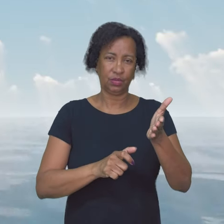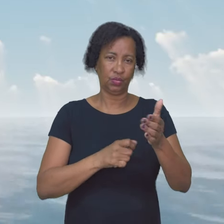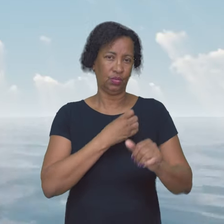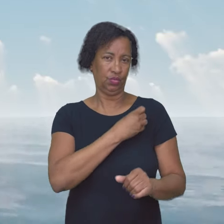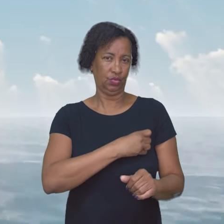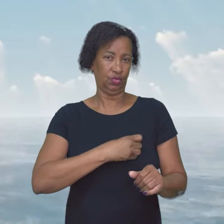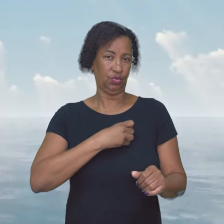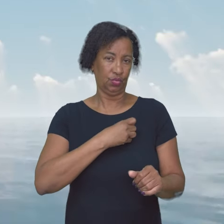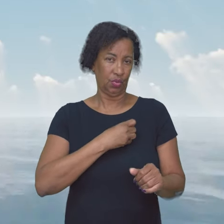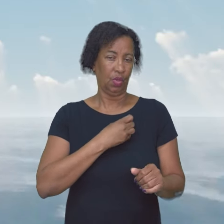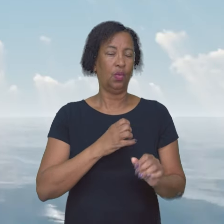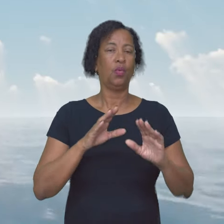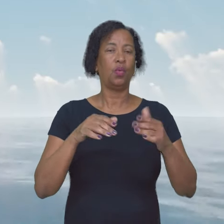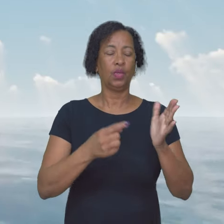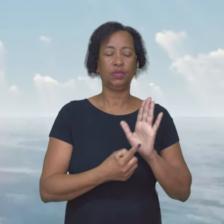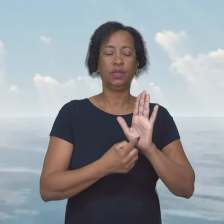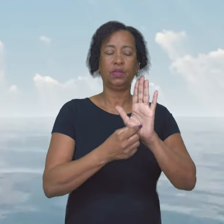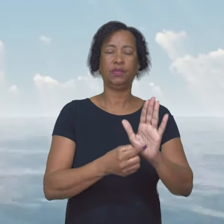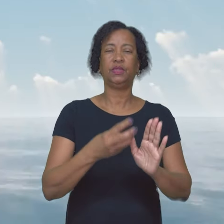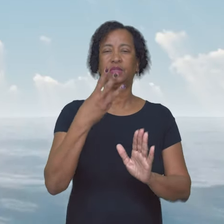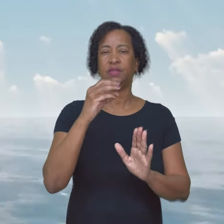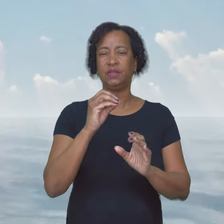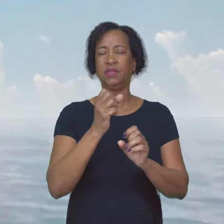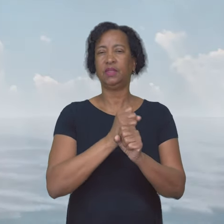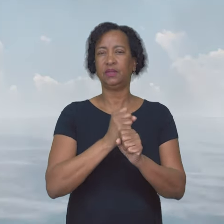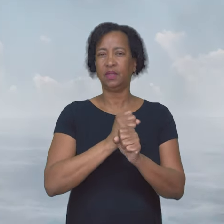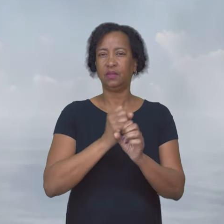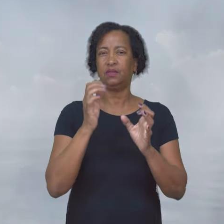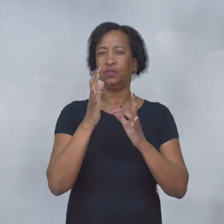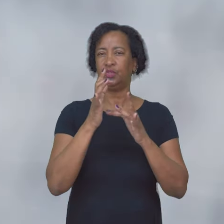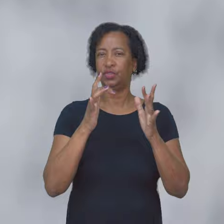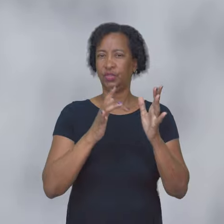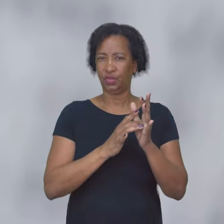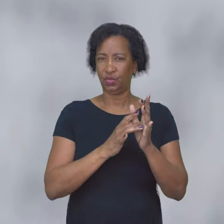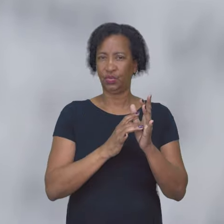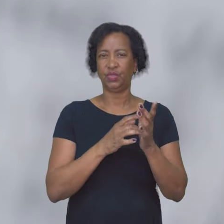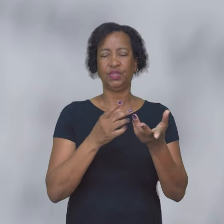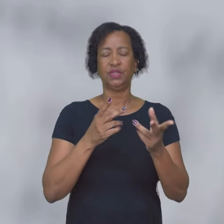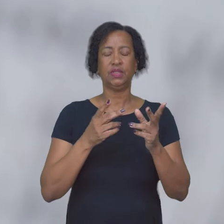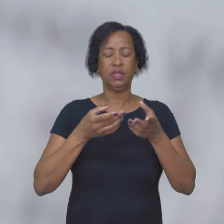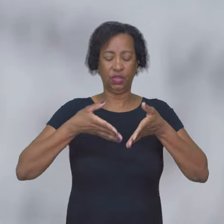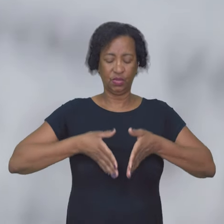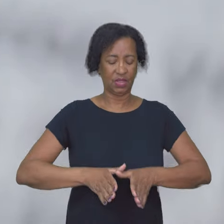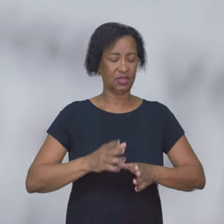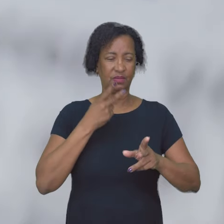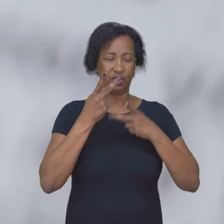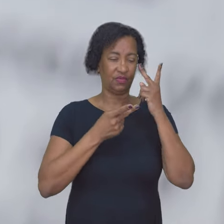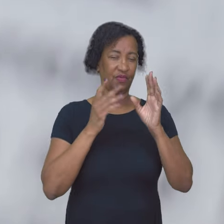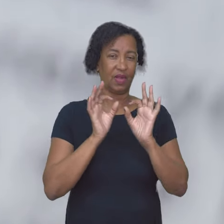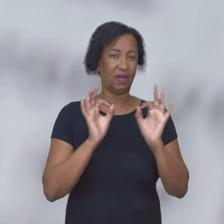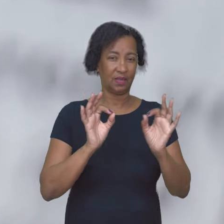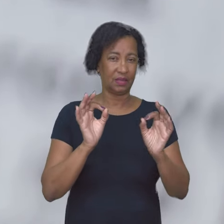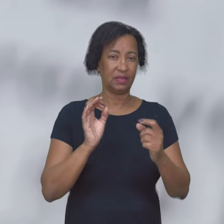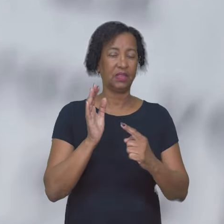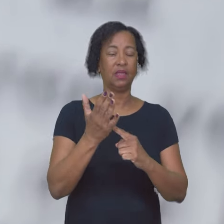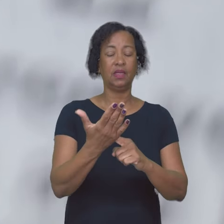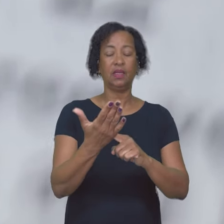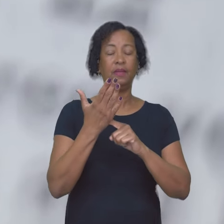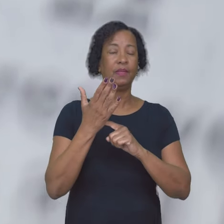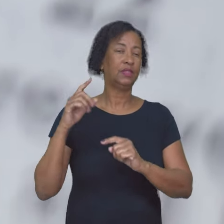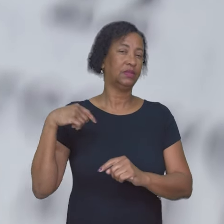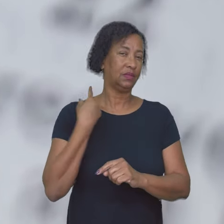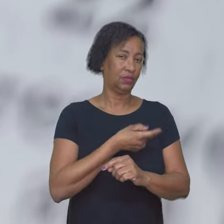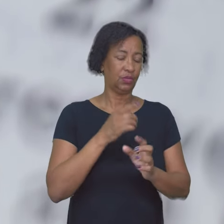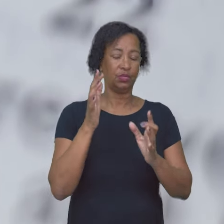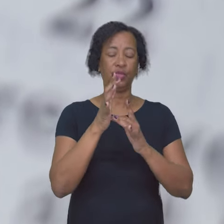João apresenta os 30 anos de Jesus ignorando seu nascimento e sua vida até esta idade Ele nos apresenta Jesus com essas